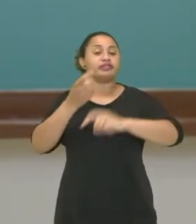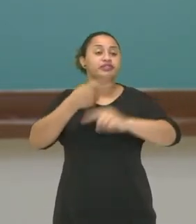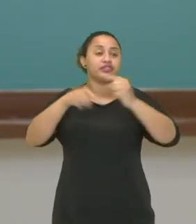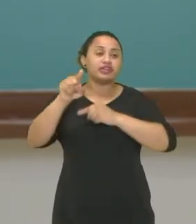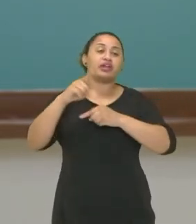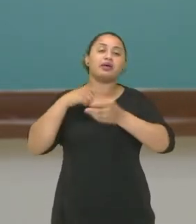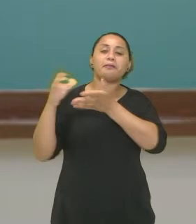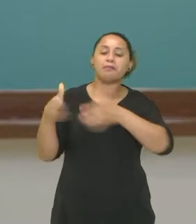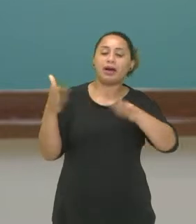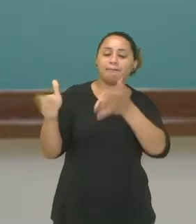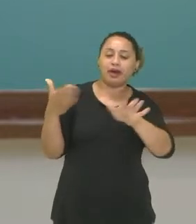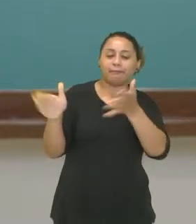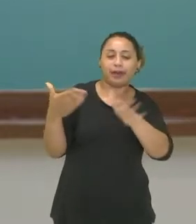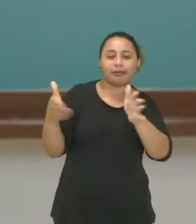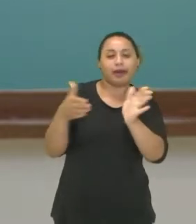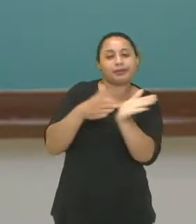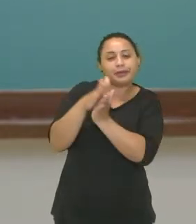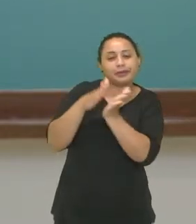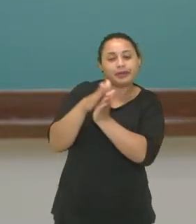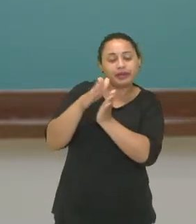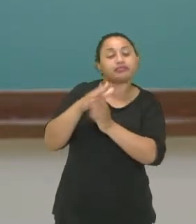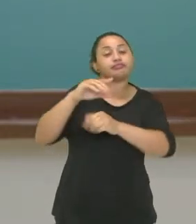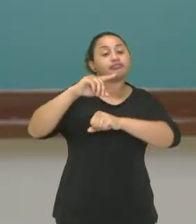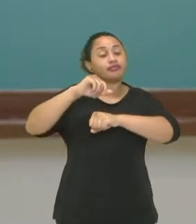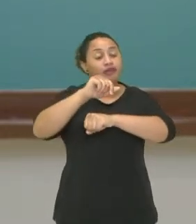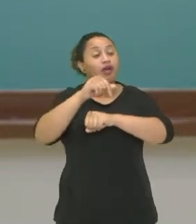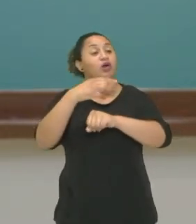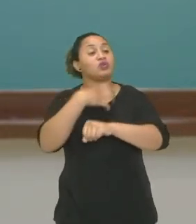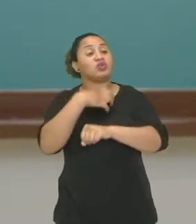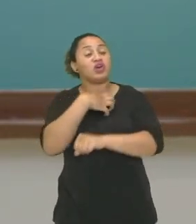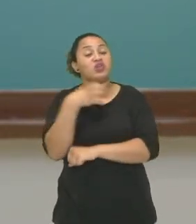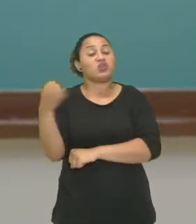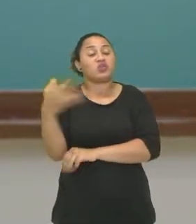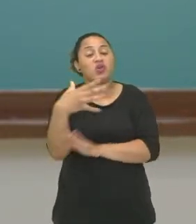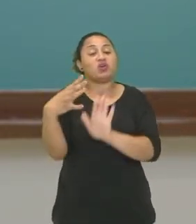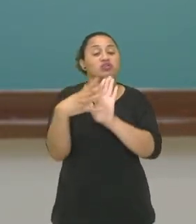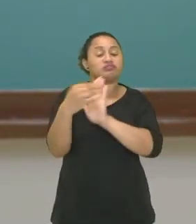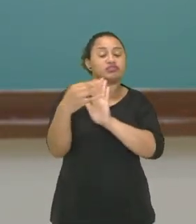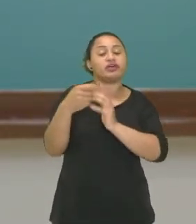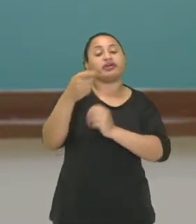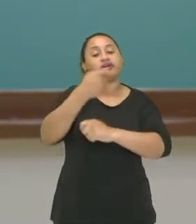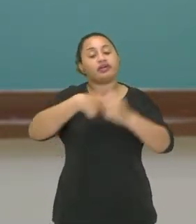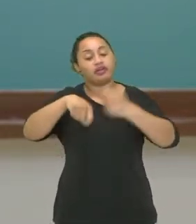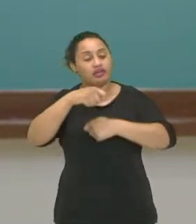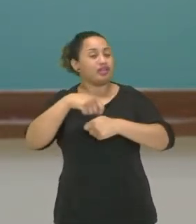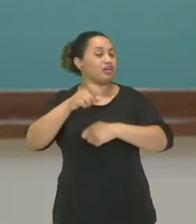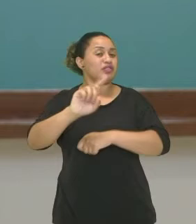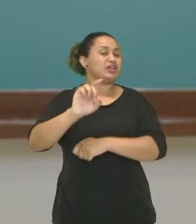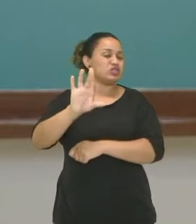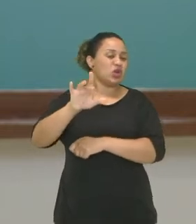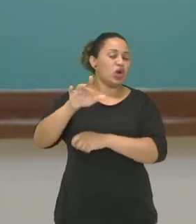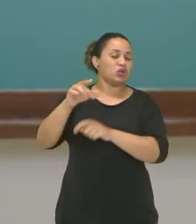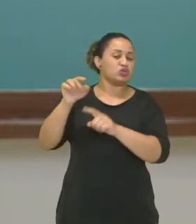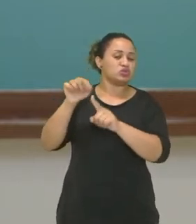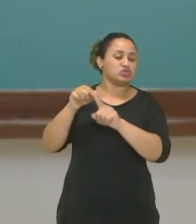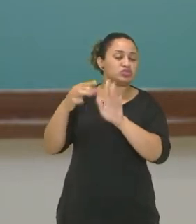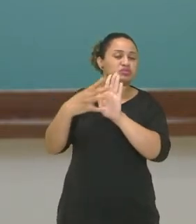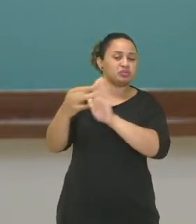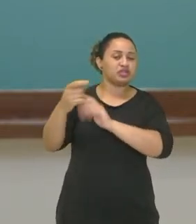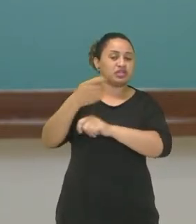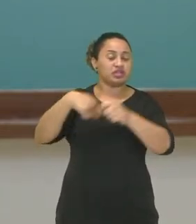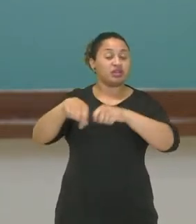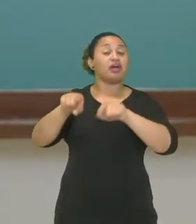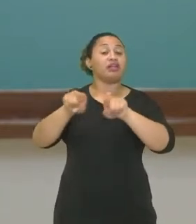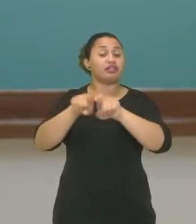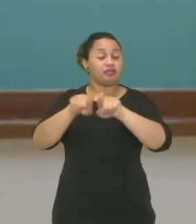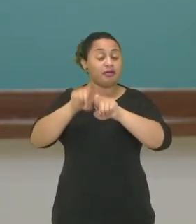consumo e o capitalismo como um novo modelo, tanto econômico, mas ele não é só econômico. Ele também é